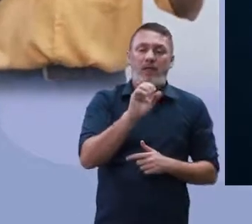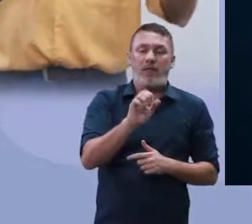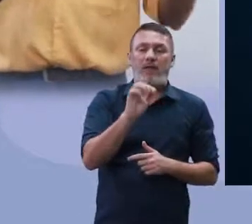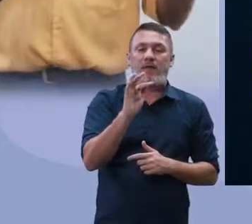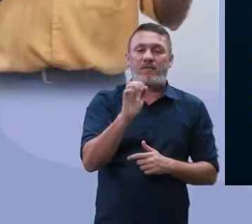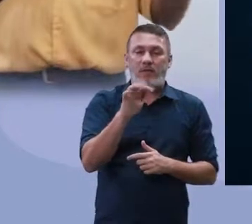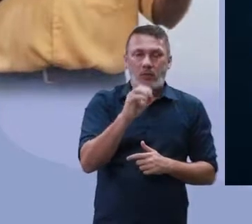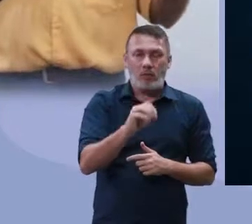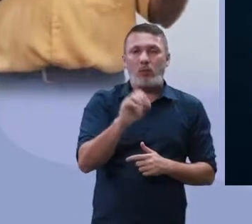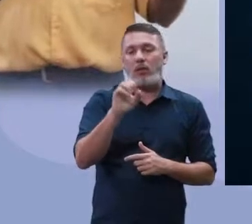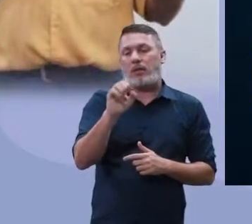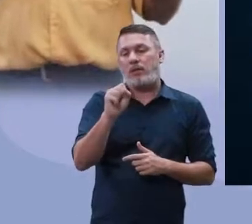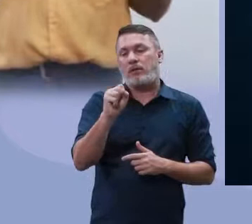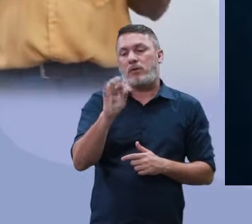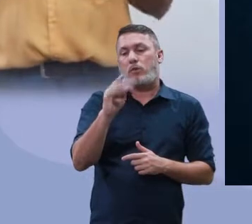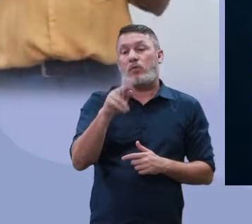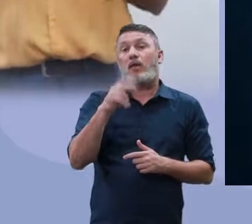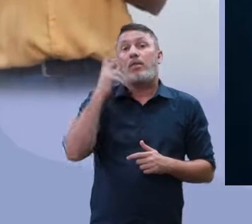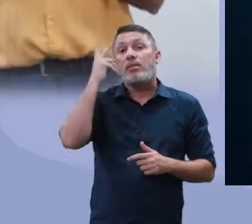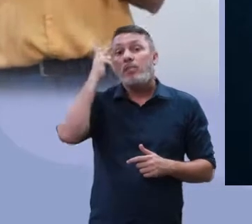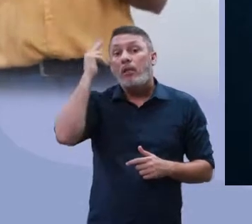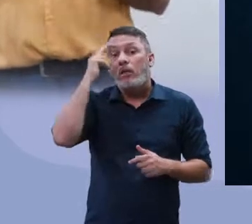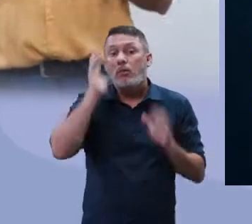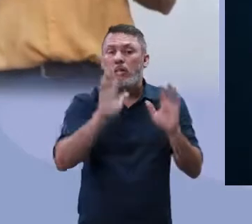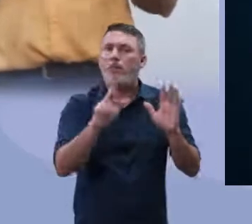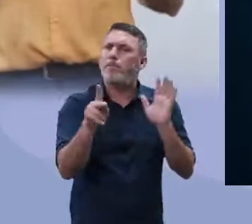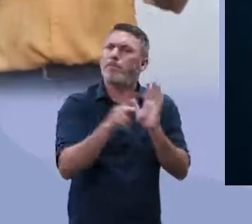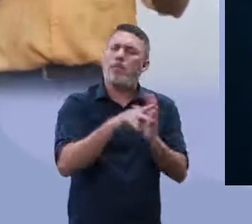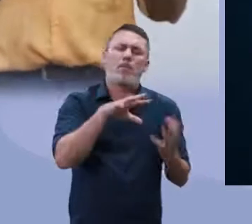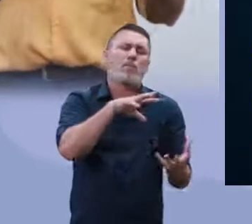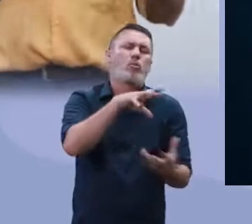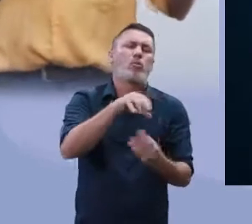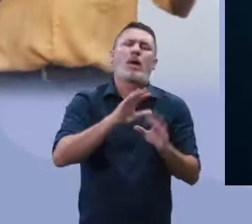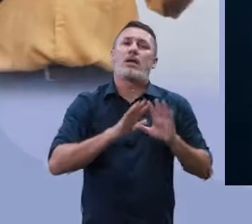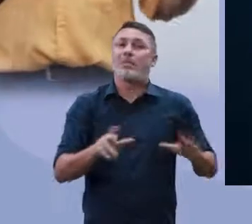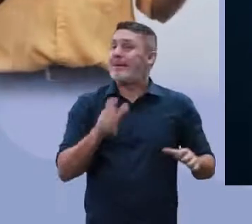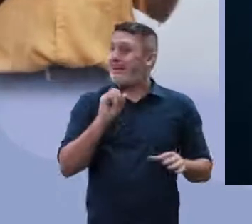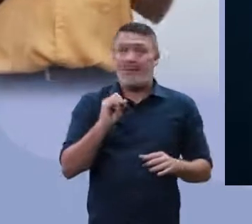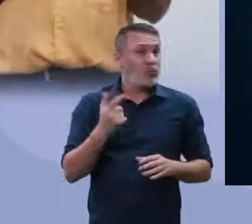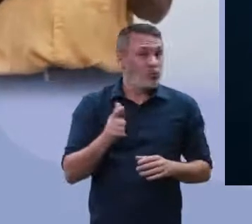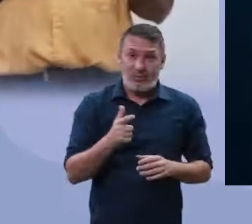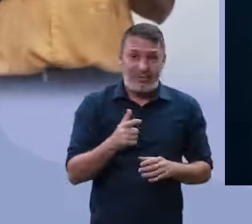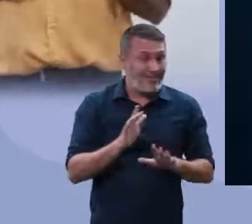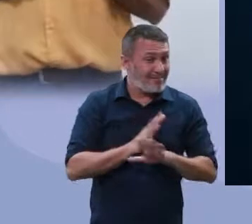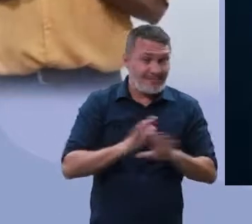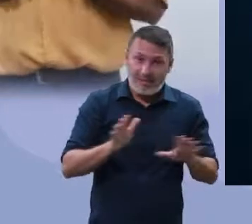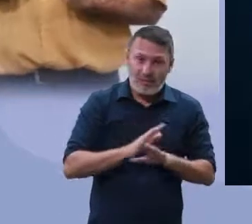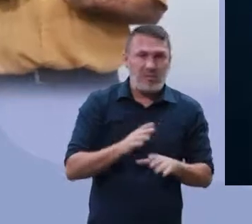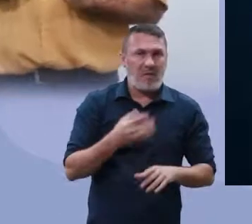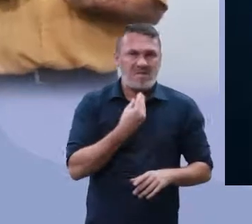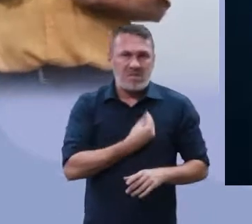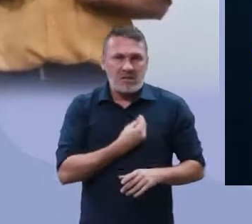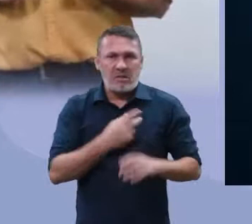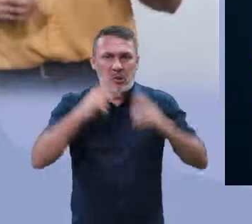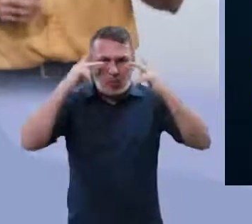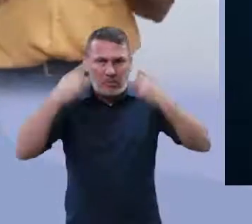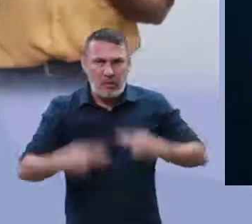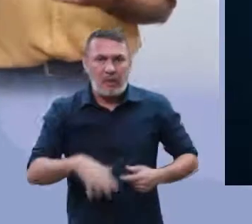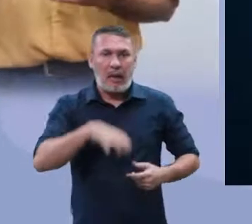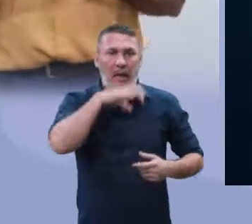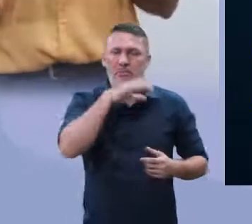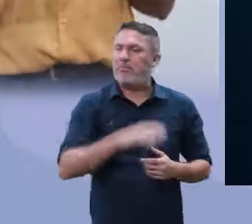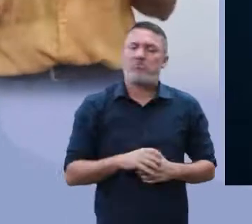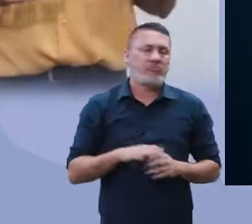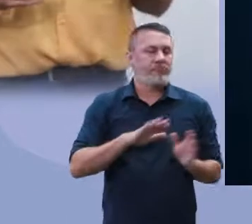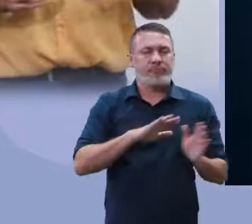estufa natural. Então, o efeito estufa natural, se não houvesse ele, não existiria a vida. Agora, a